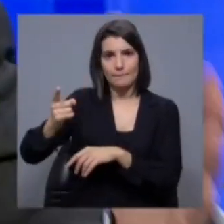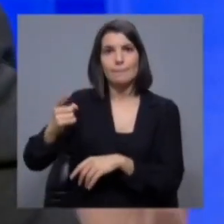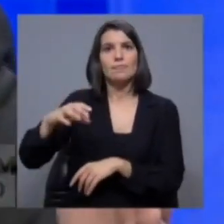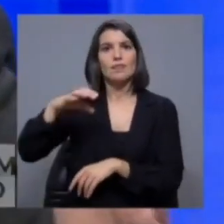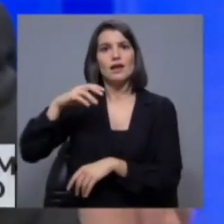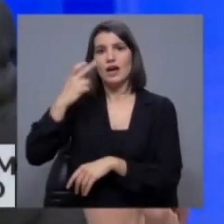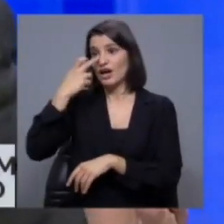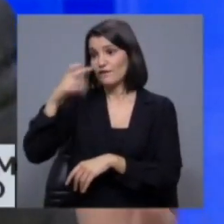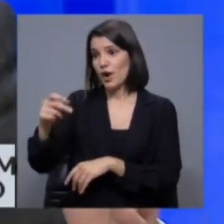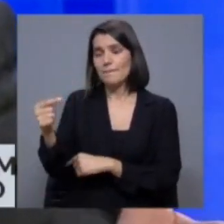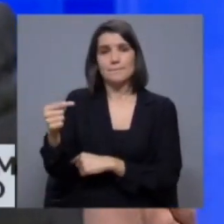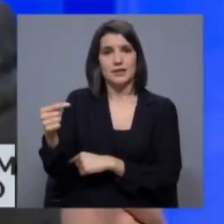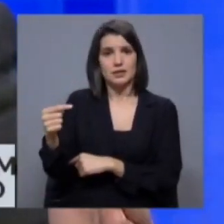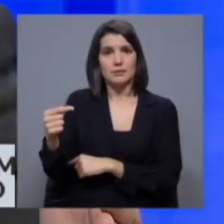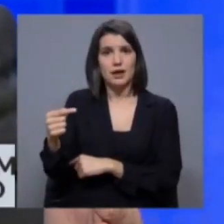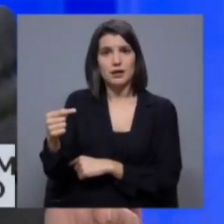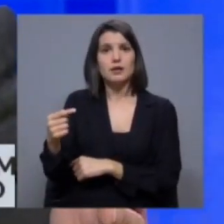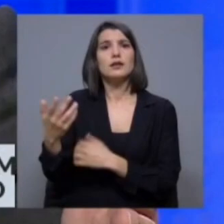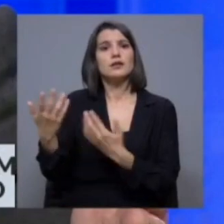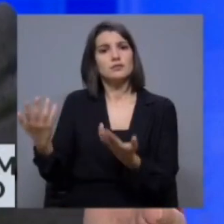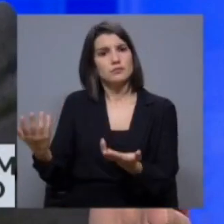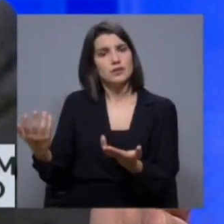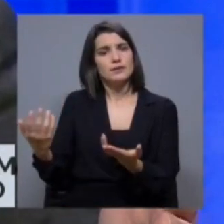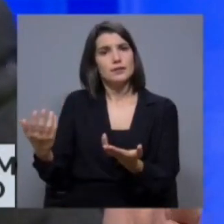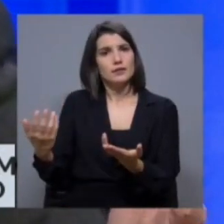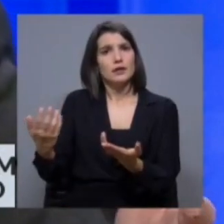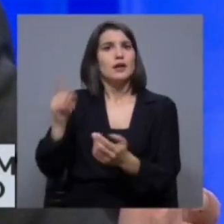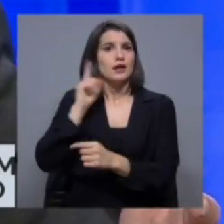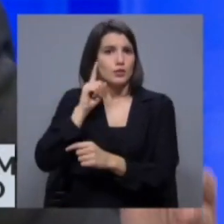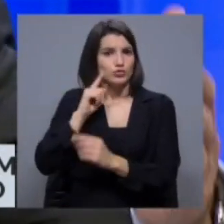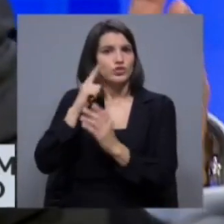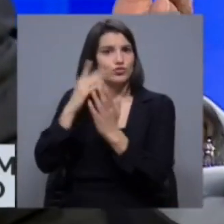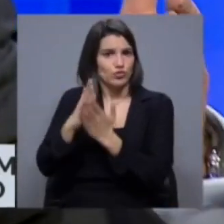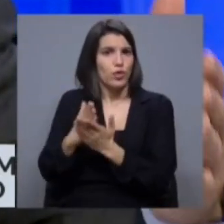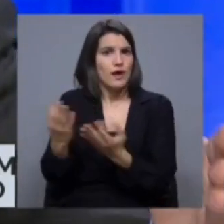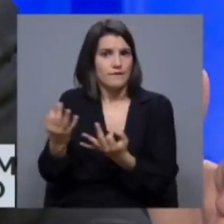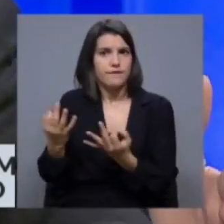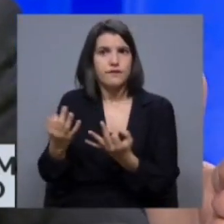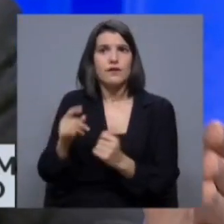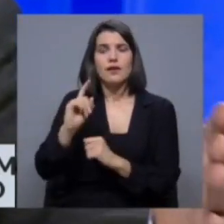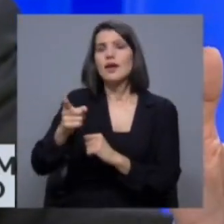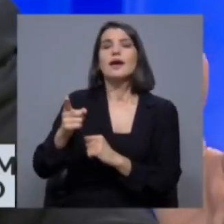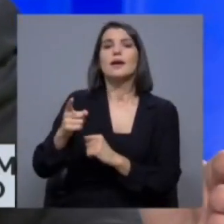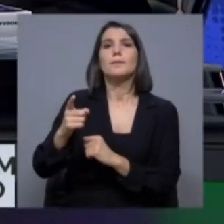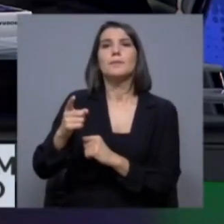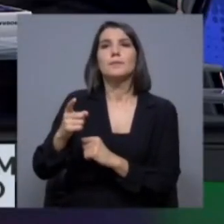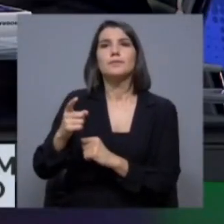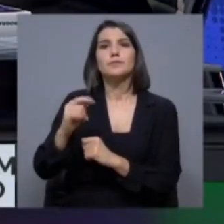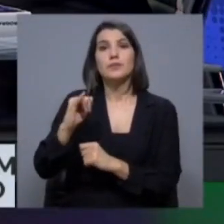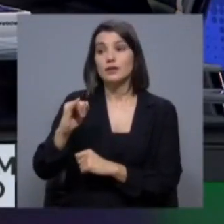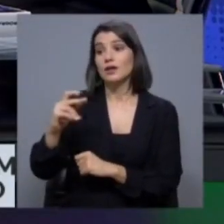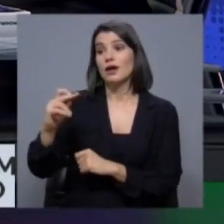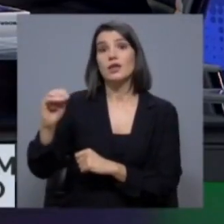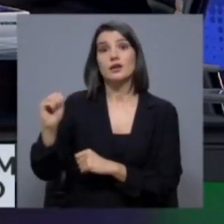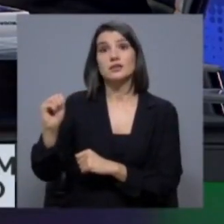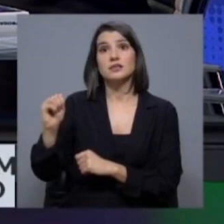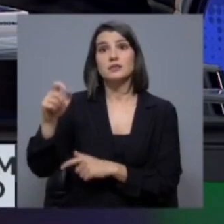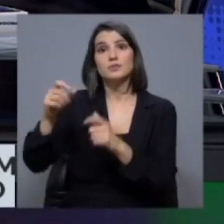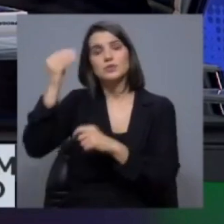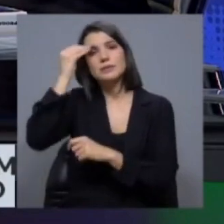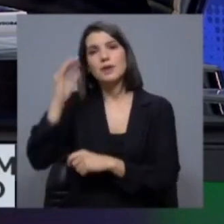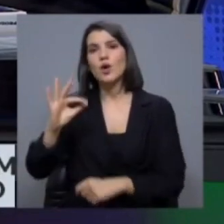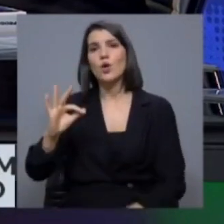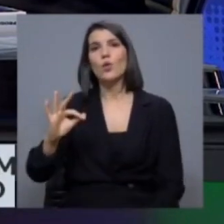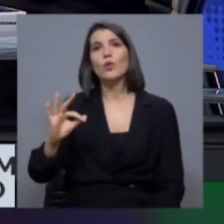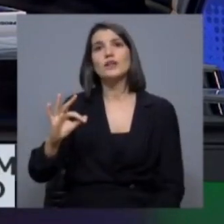uma pessoa mínima ao que é particularmente importante estudar saco que houve no iOS pastor saber na